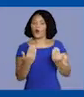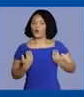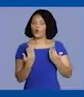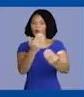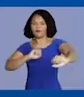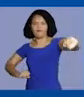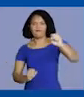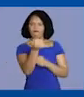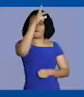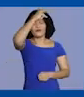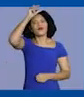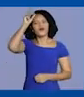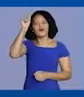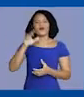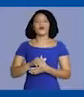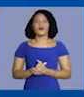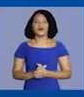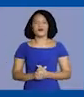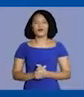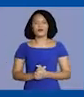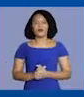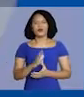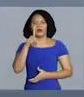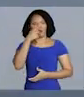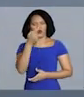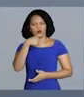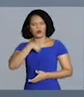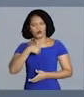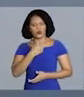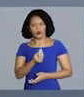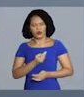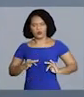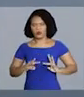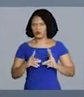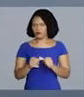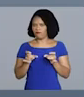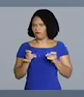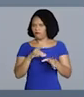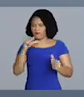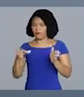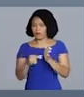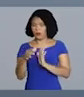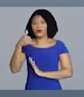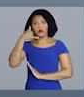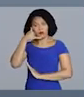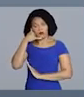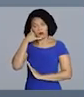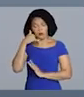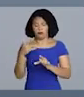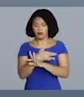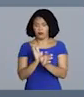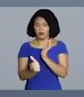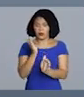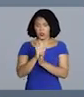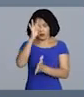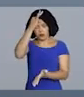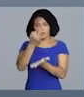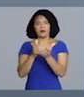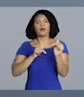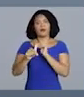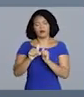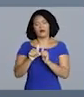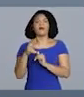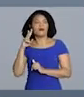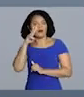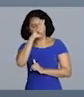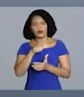Começa agora o programa Duarte Prefeito. Quando falaram que eu ia passar minha vida inteira vendendo chip no Rio Grande, a fé e o meu trabalho me